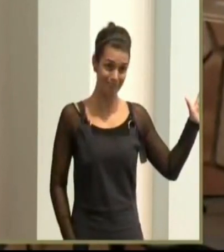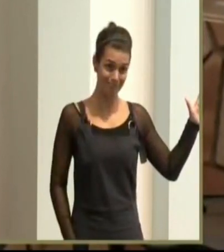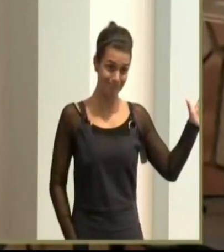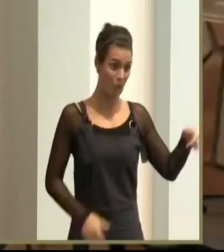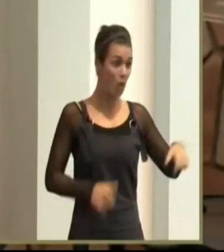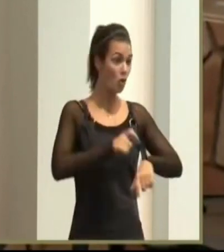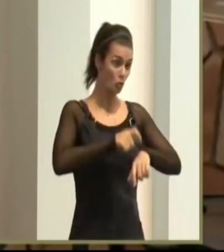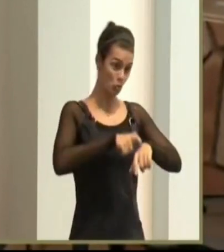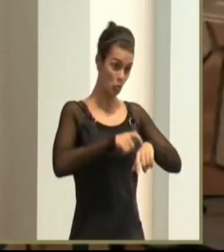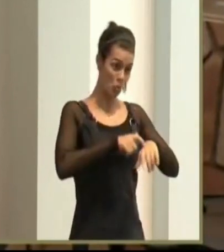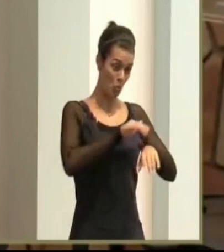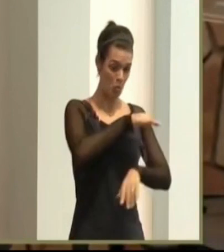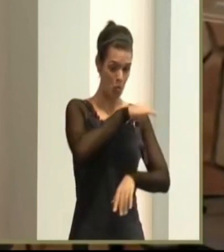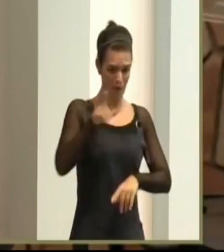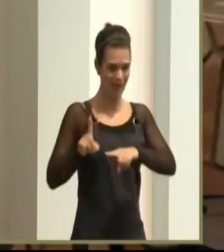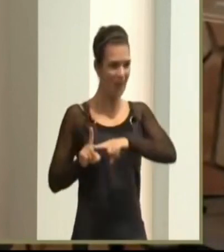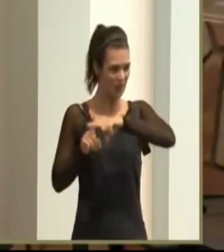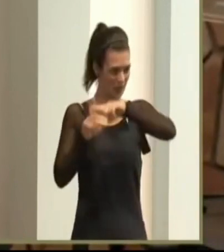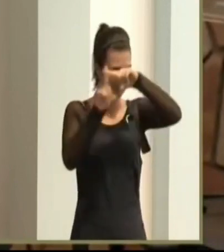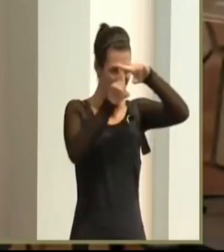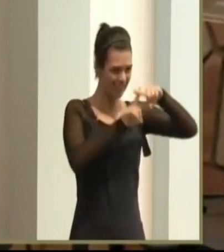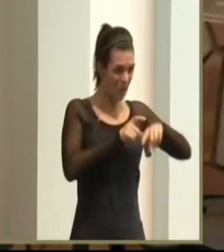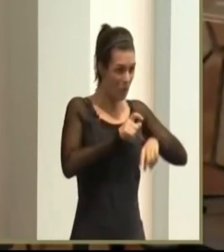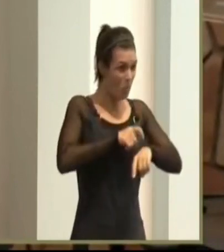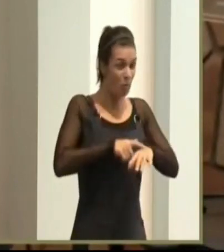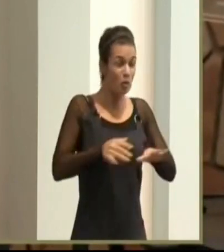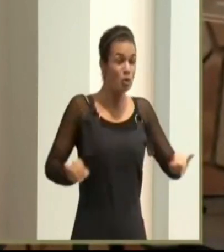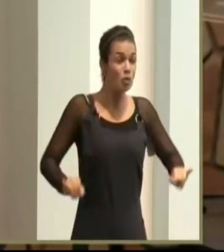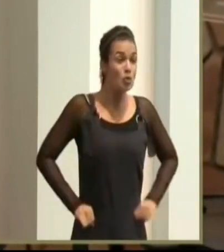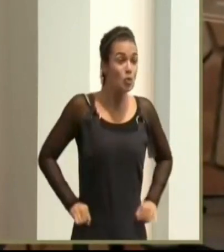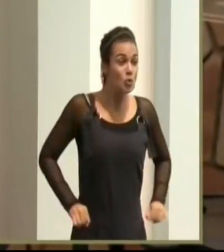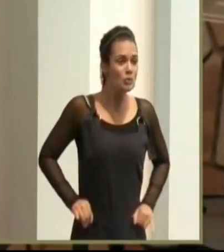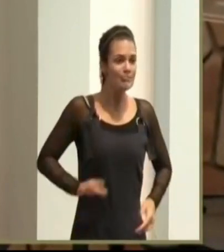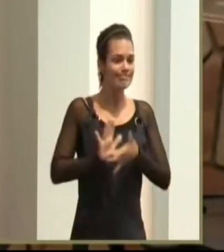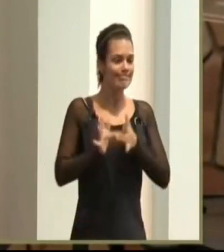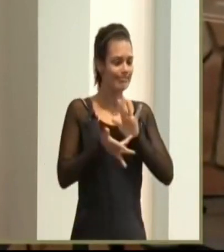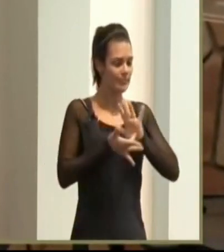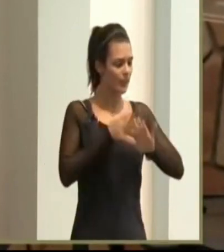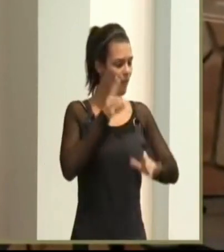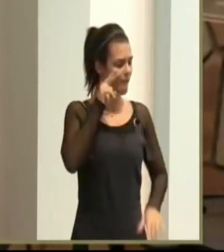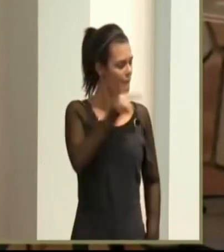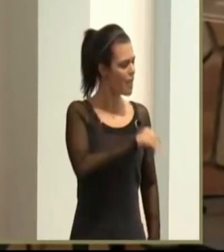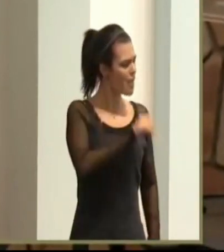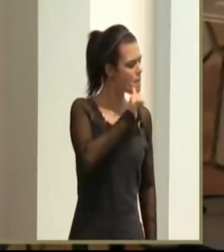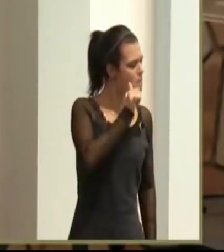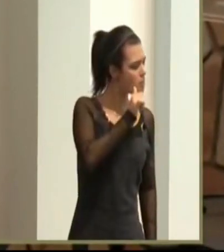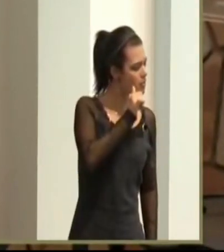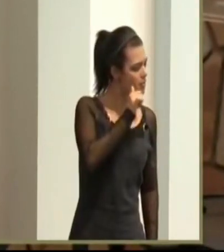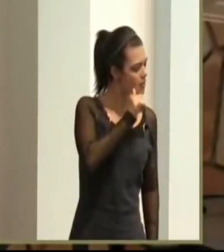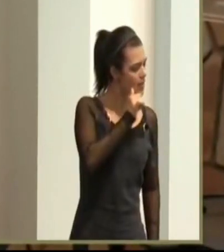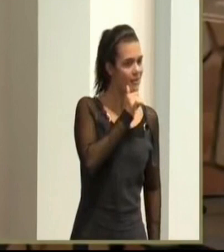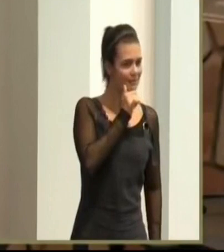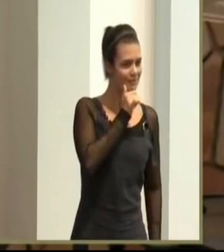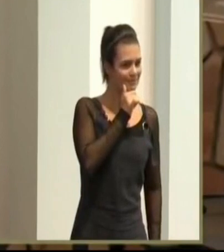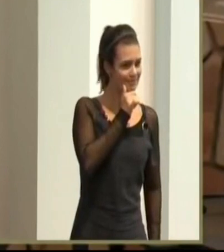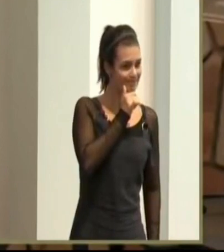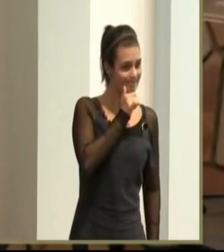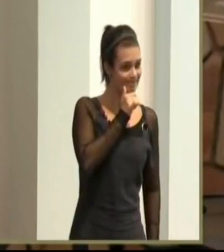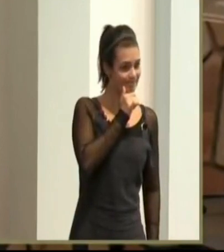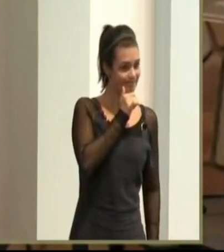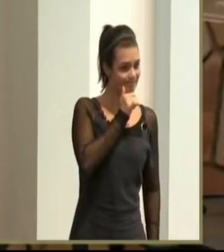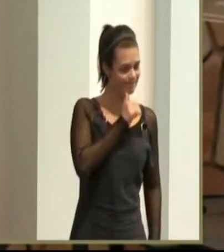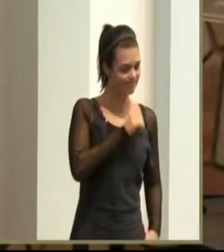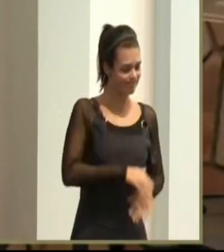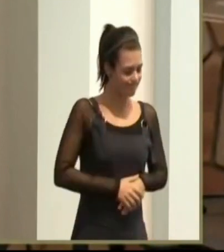cruz, no momento em que ele está a sofrer, ele olha para algumas mulheres que estão acompanhando a sua trajetória de dor e sofrimento